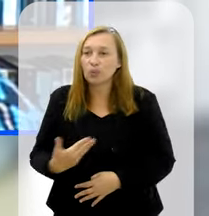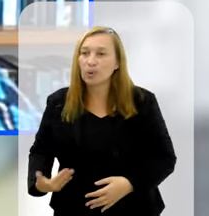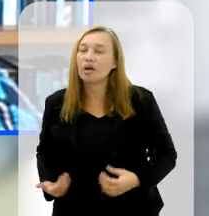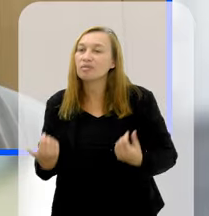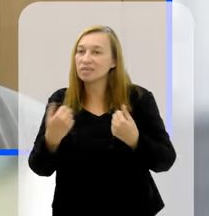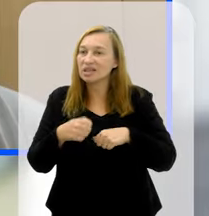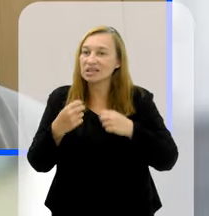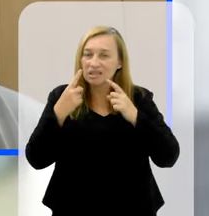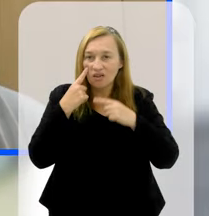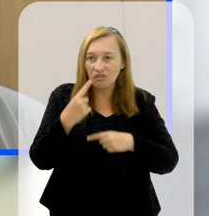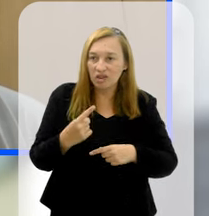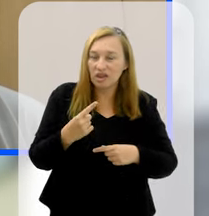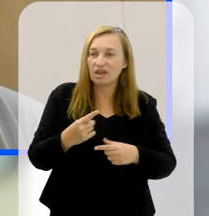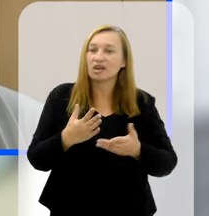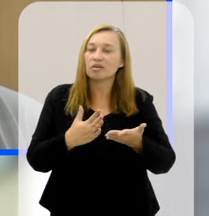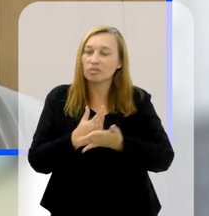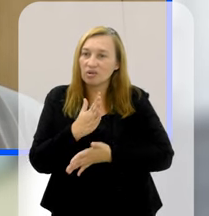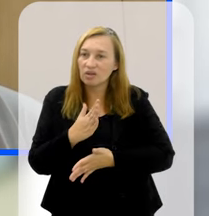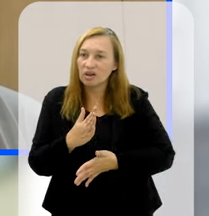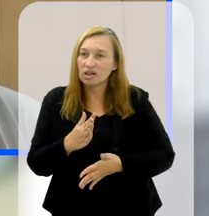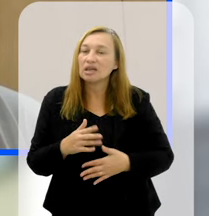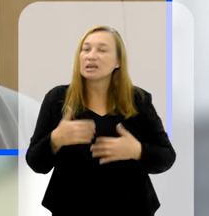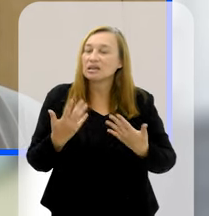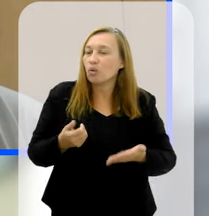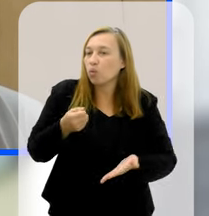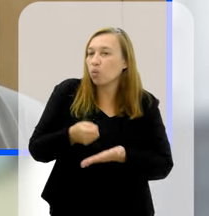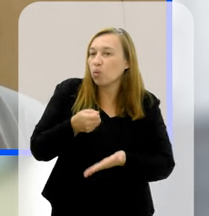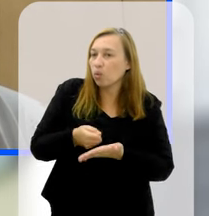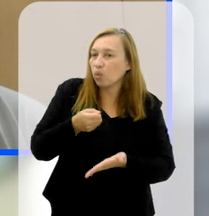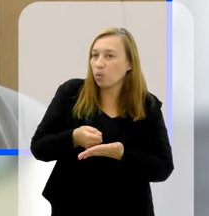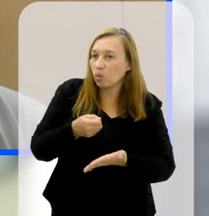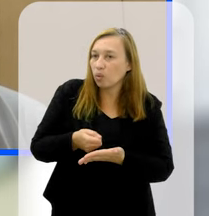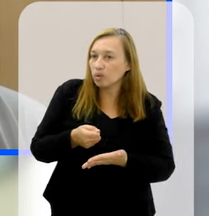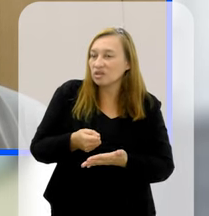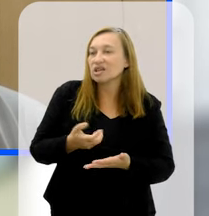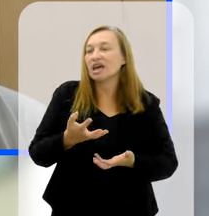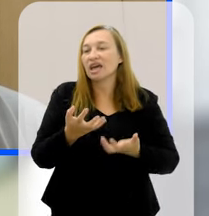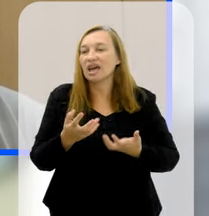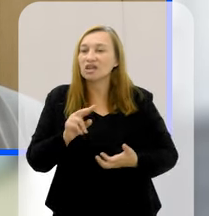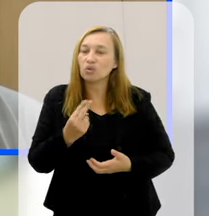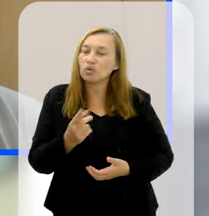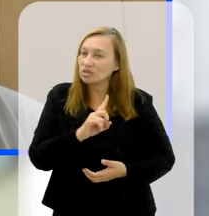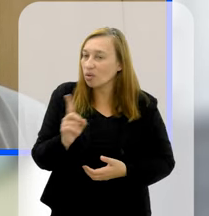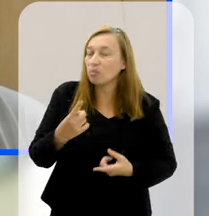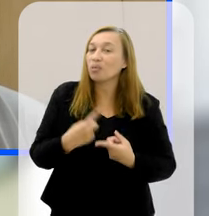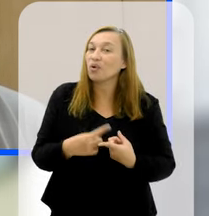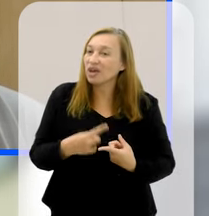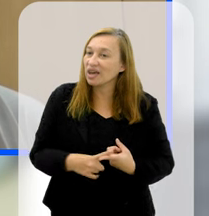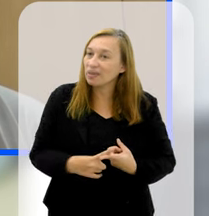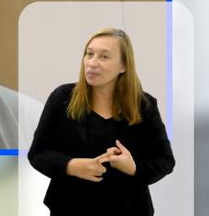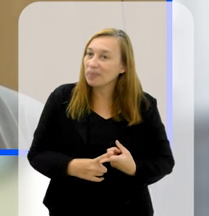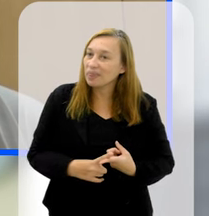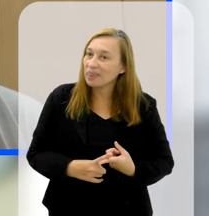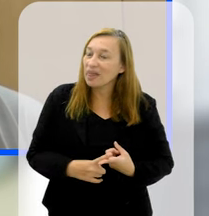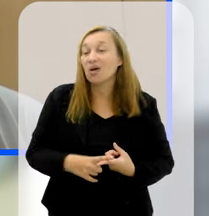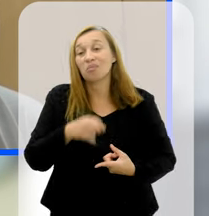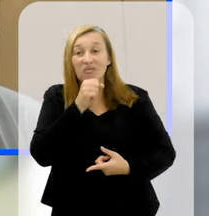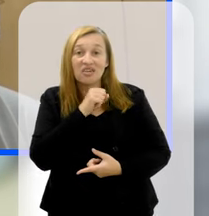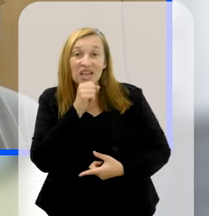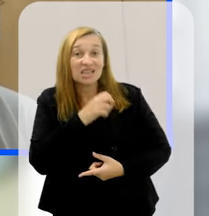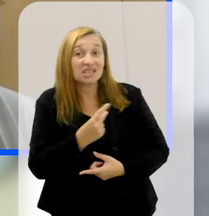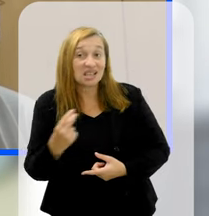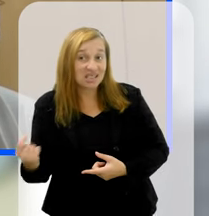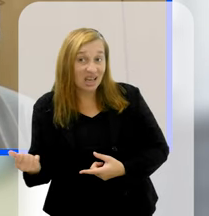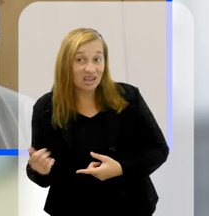públicas precisa ser efetivada. E essa cobrança virá, querendo ou não, porque,